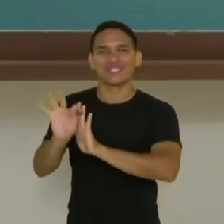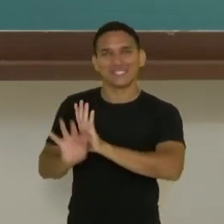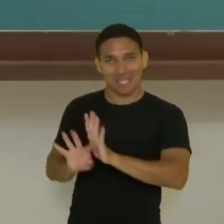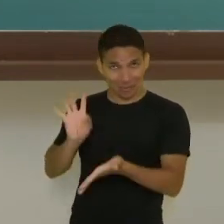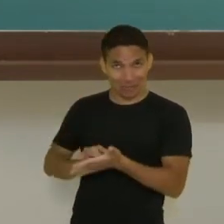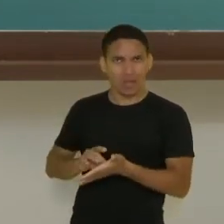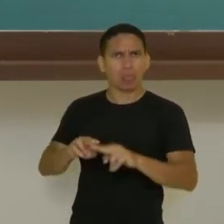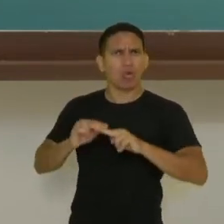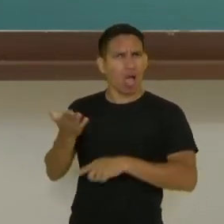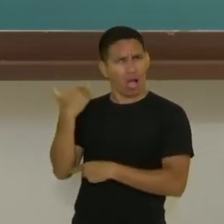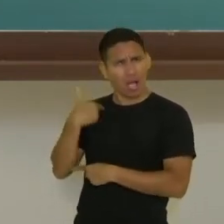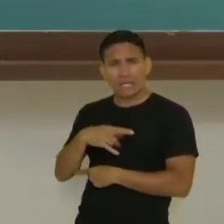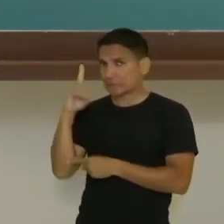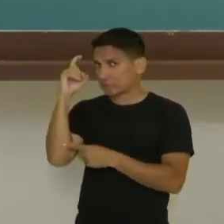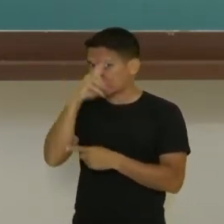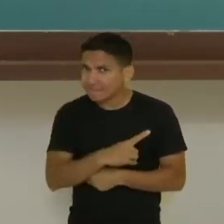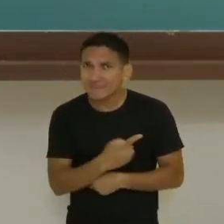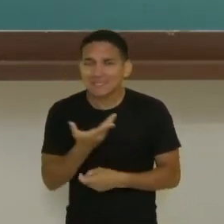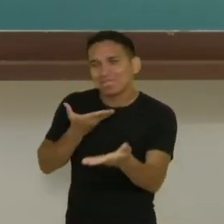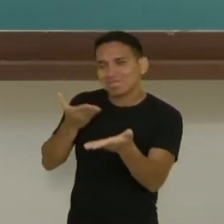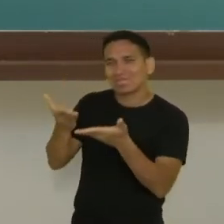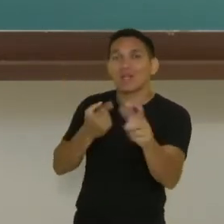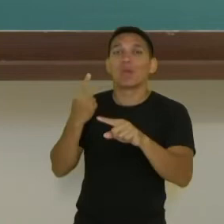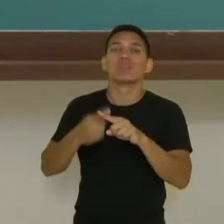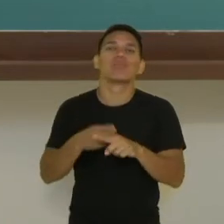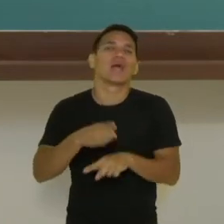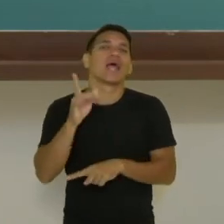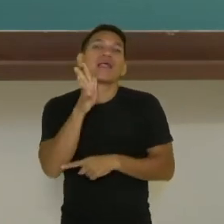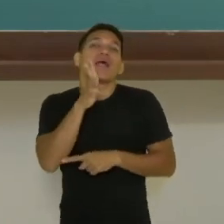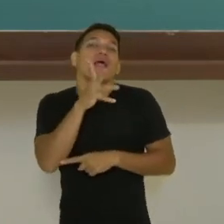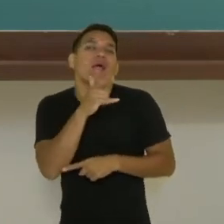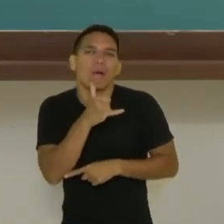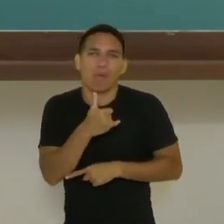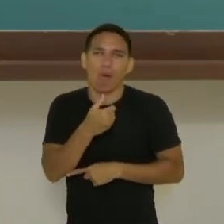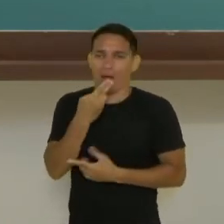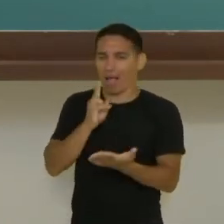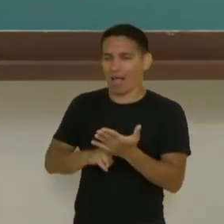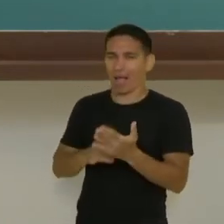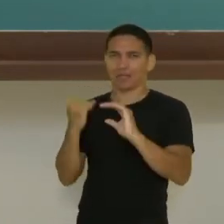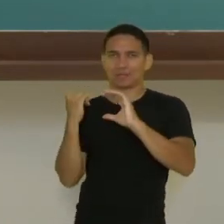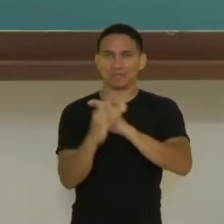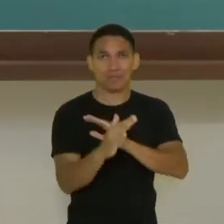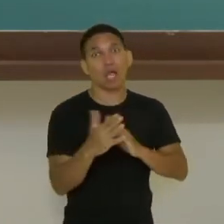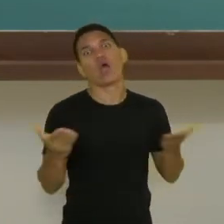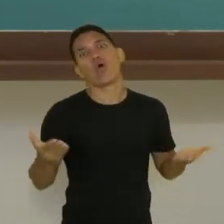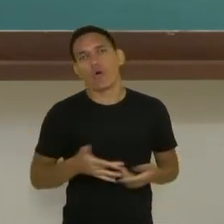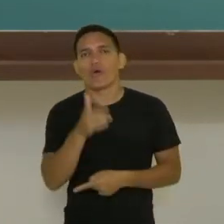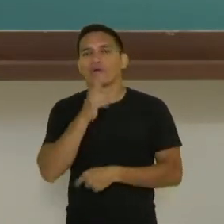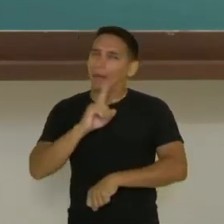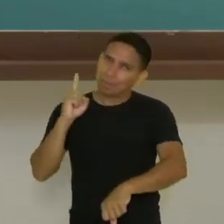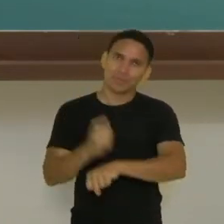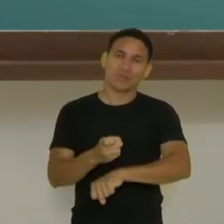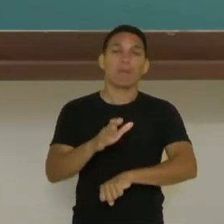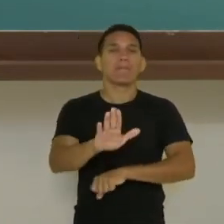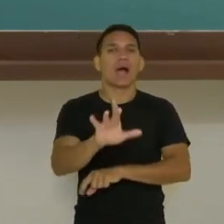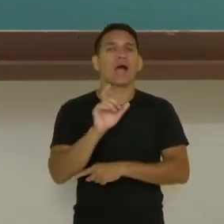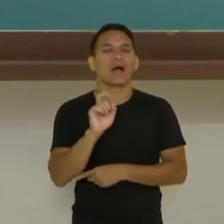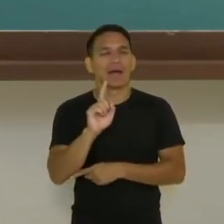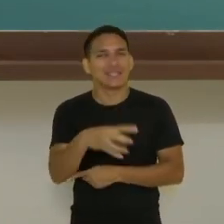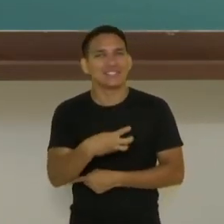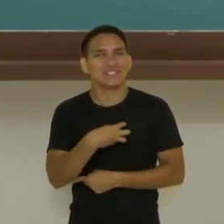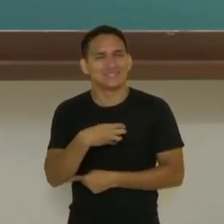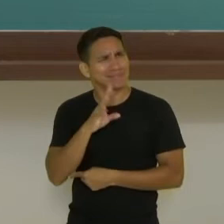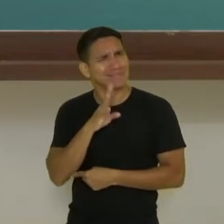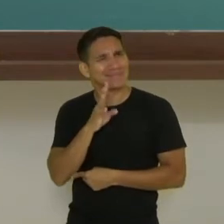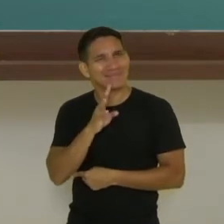de interagir, até porque demorava para chegar a carta. Hoje a gente pode fazer isso instantaneamente, mas era um jeito